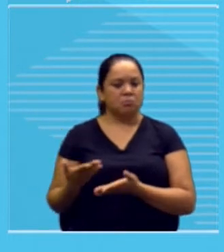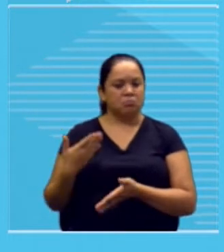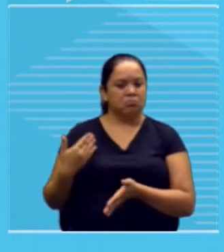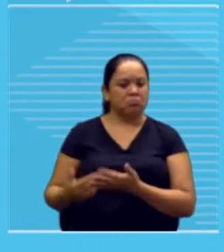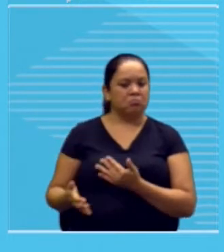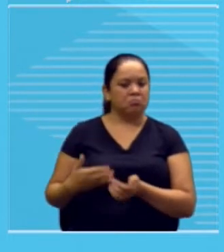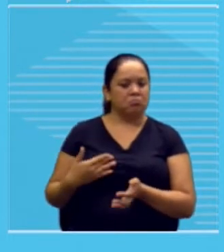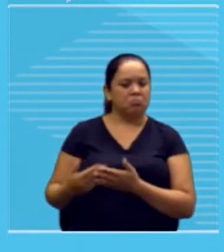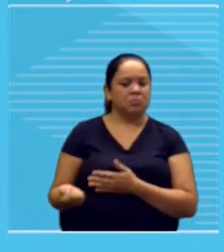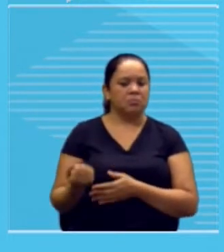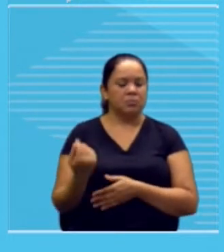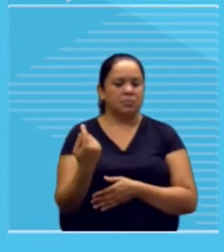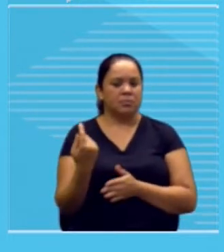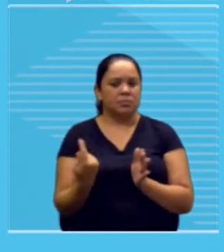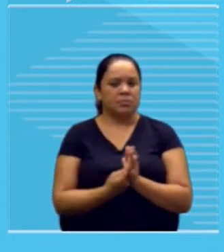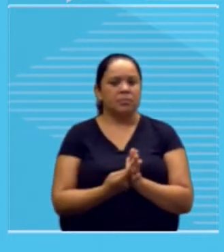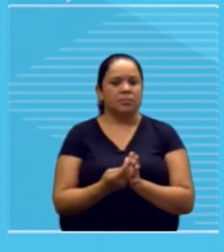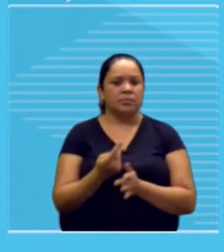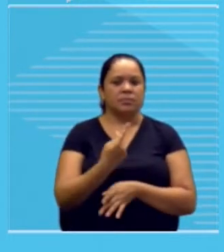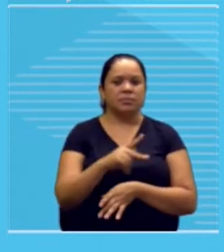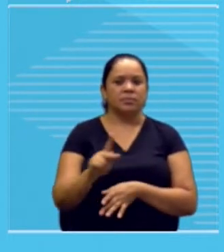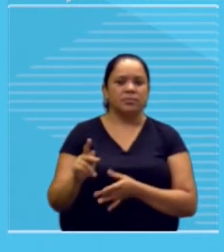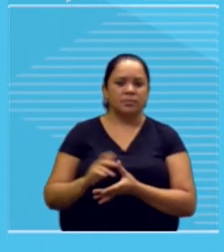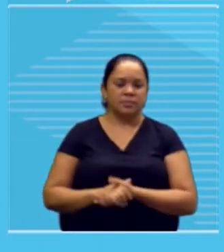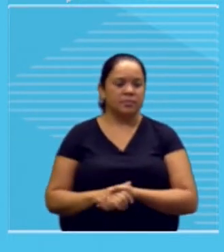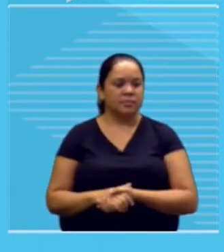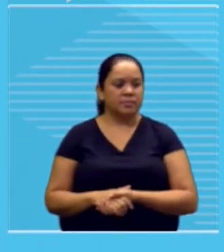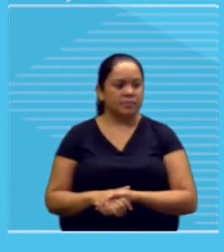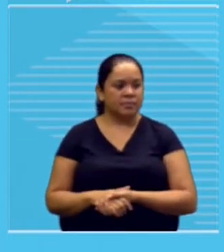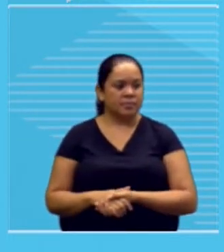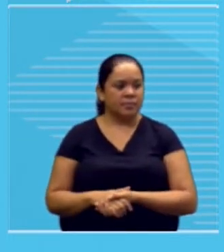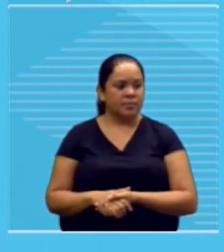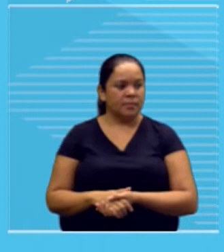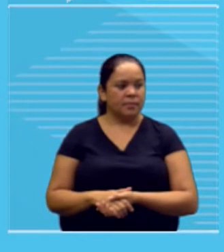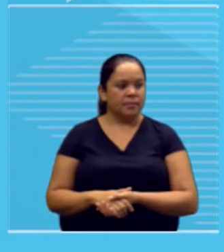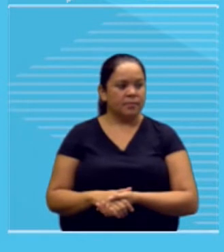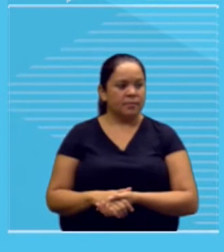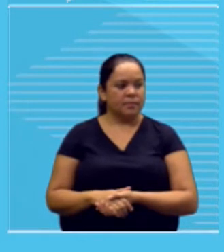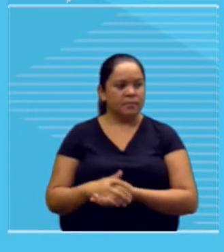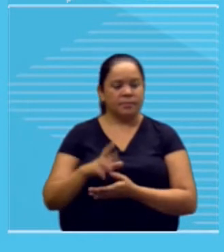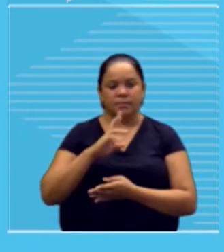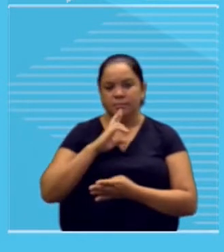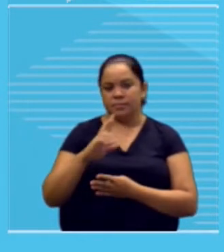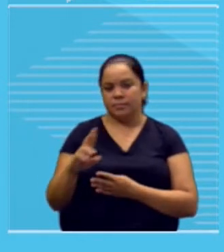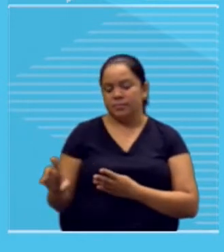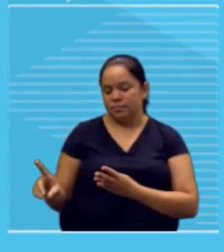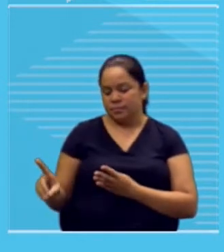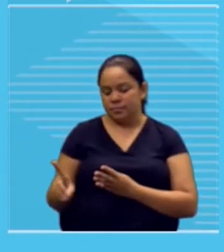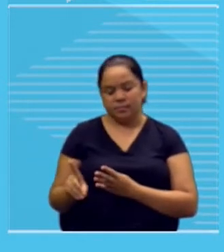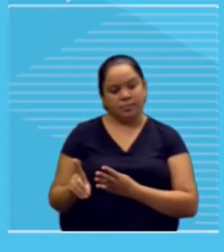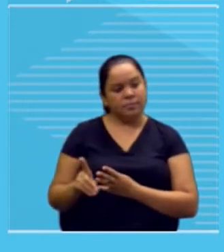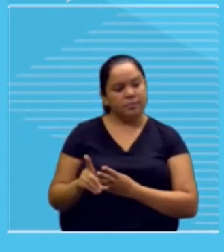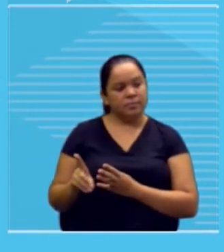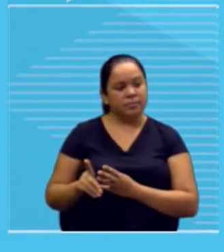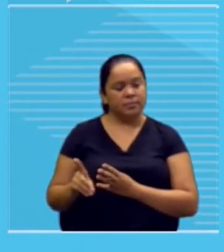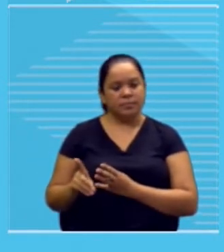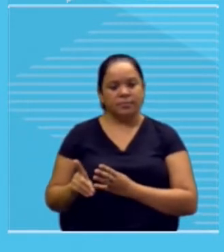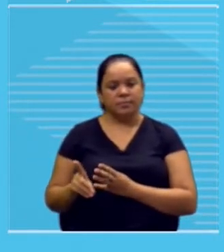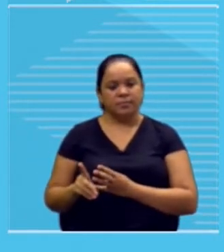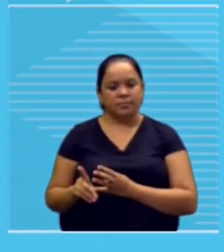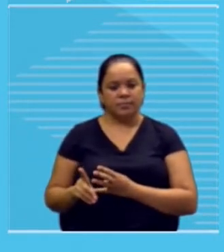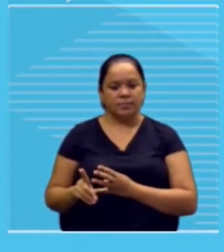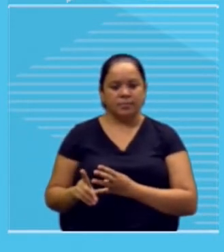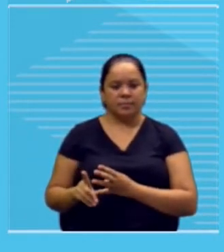a receita ela tá lá Prontinho a receita ela já tá lá resolvida na dela Nossa resposta então é a letra d de dado